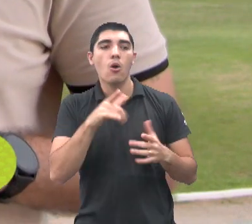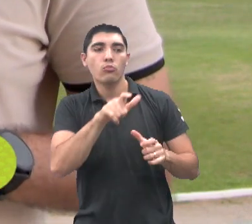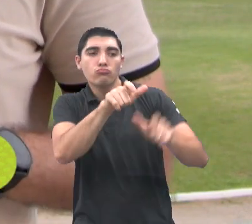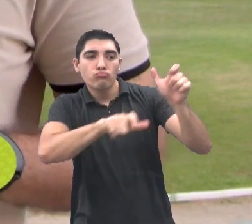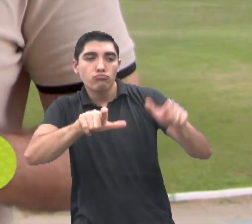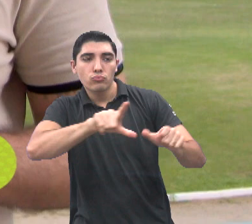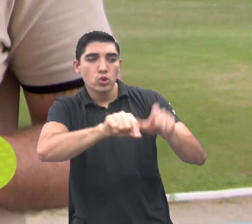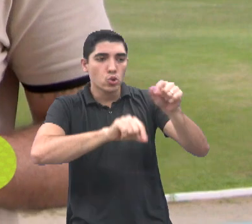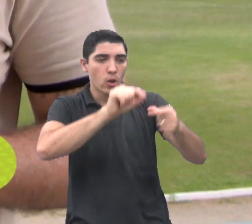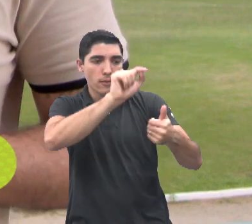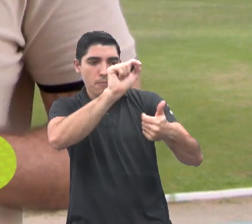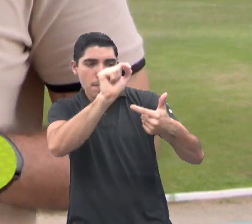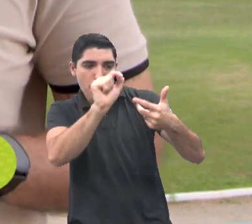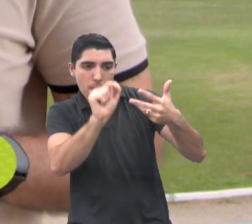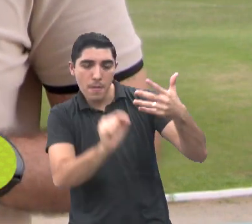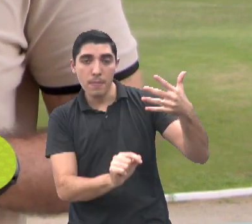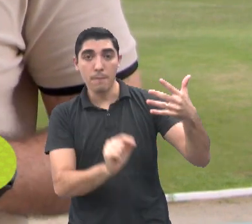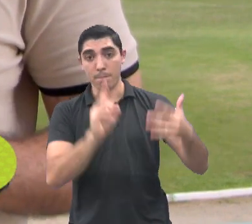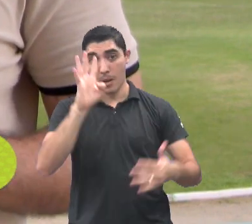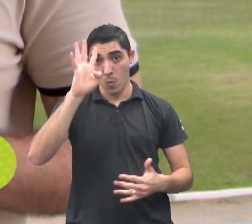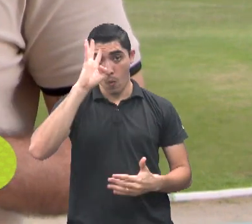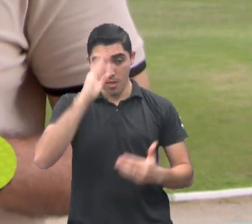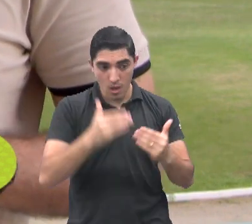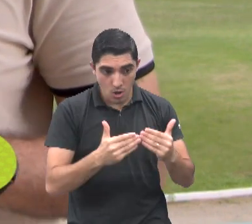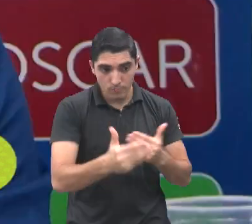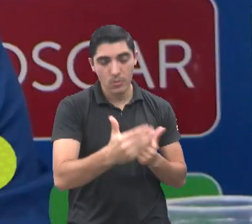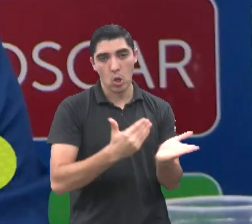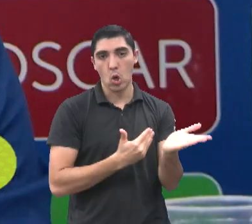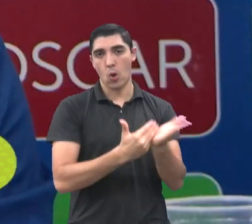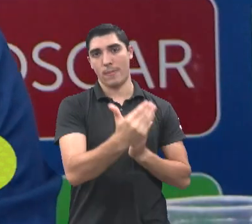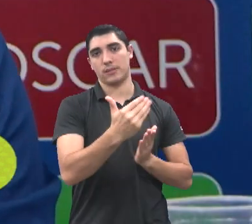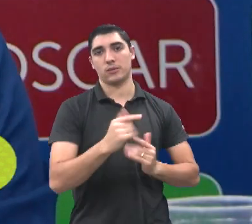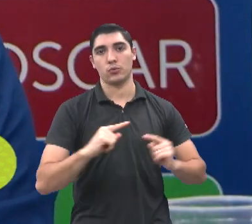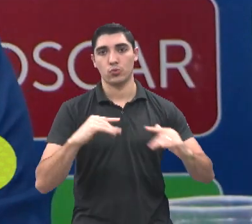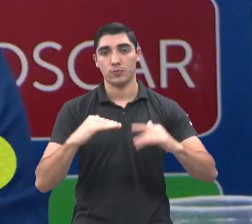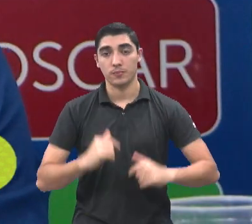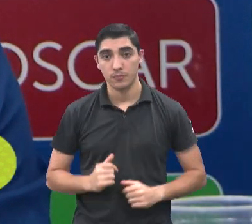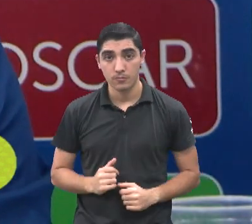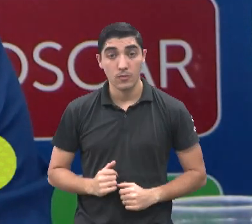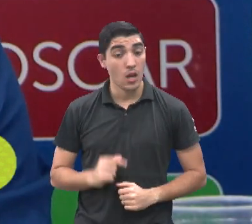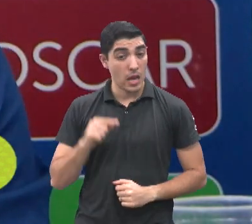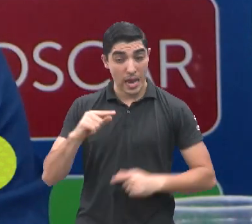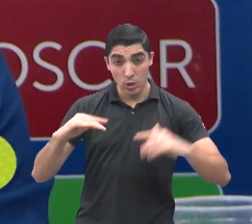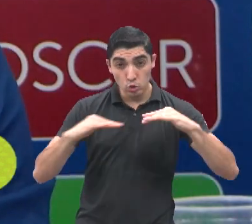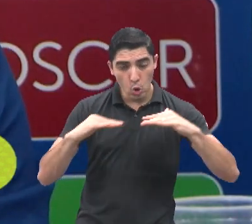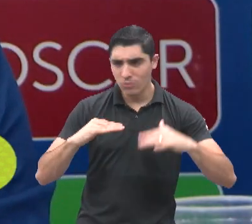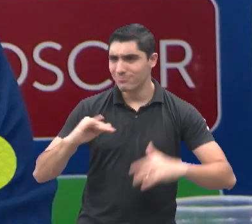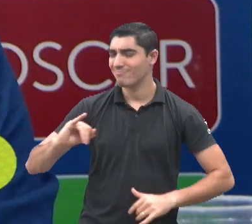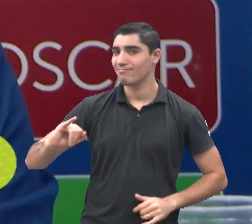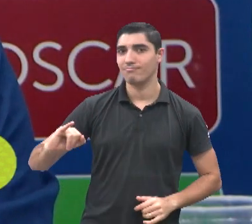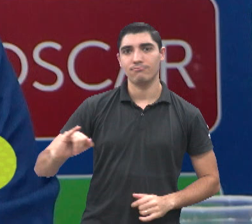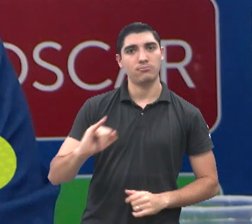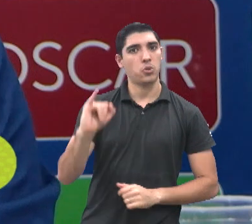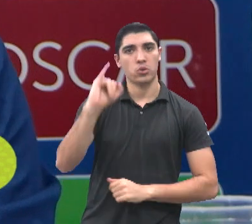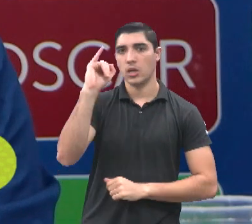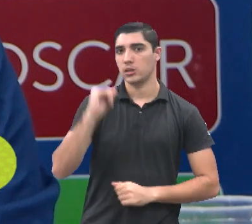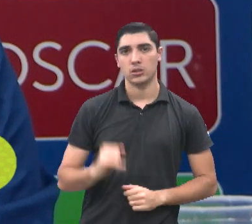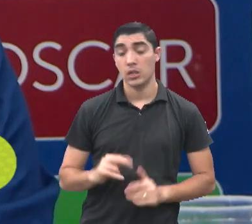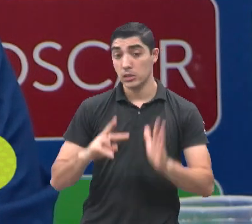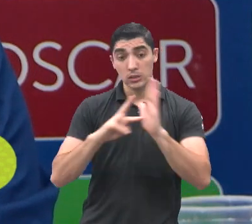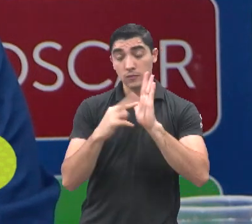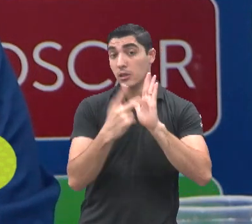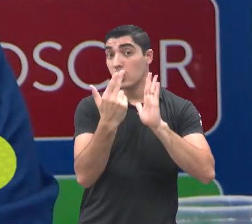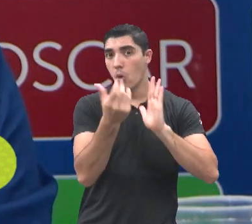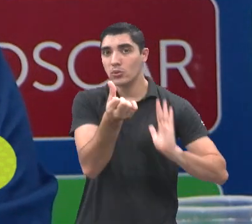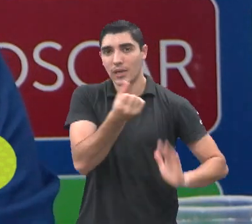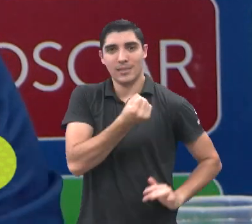esse time já para quarta-feira com pouco tempo para treinar. Um jogo de 6 pontos. Isso aí também vai ser tema da nossa conversa